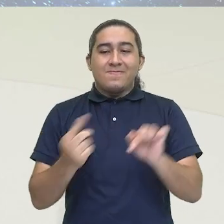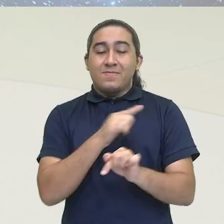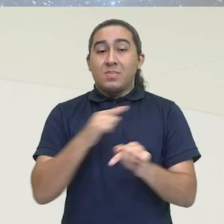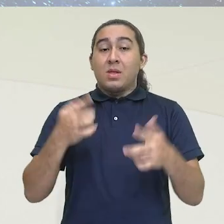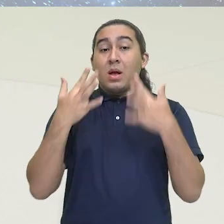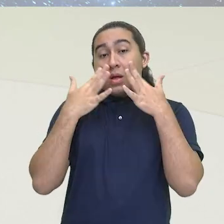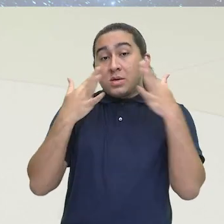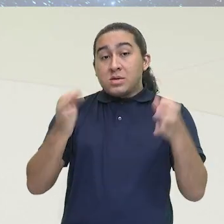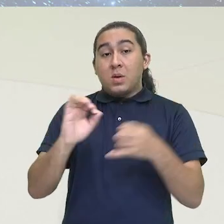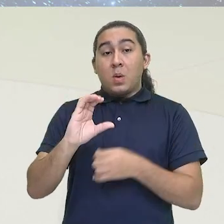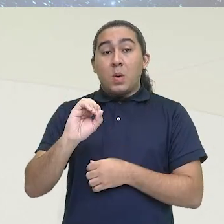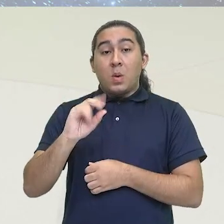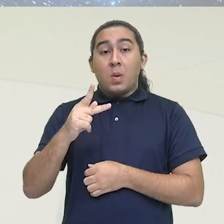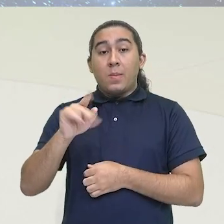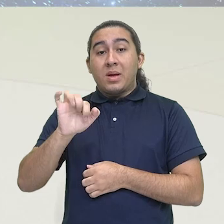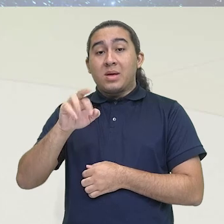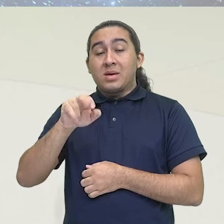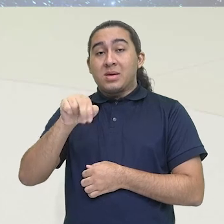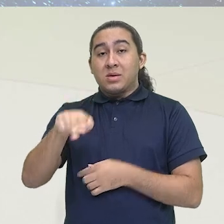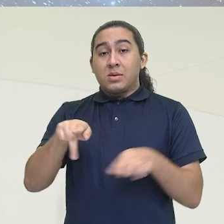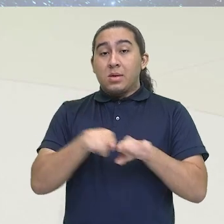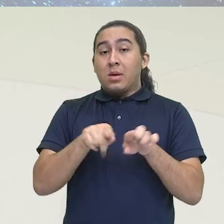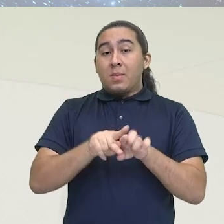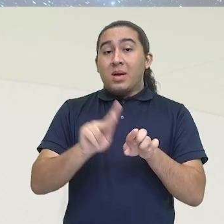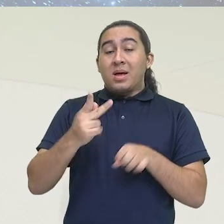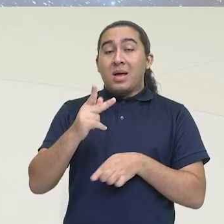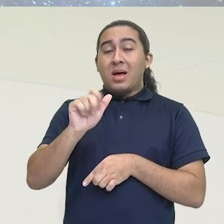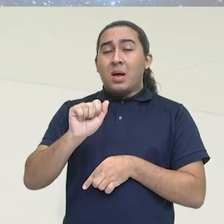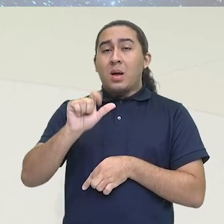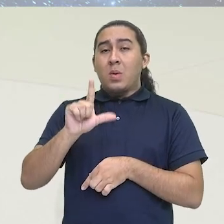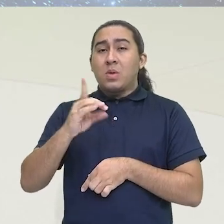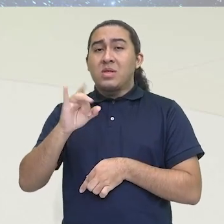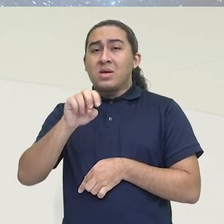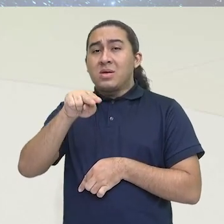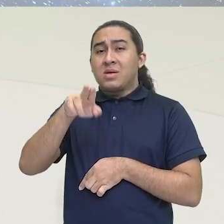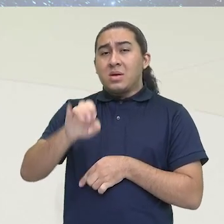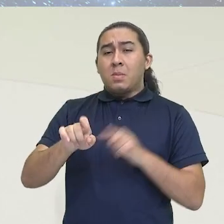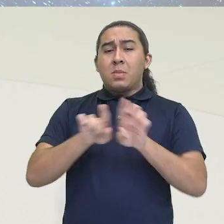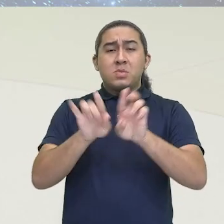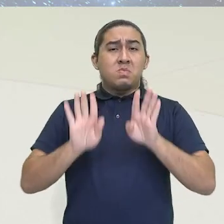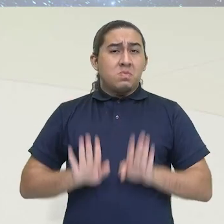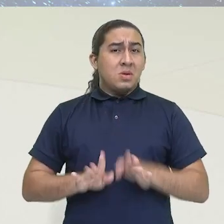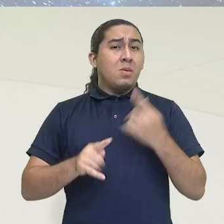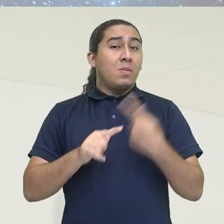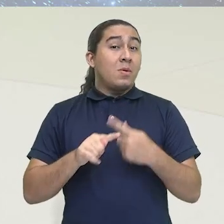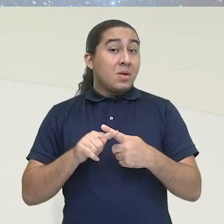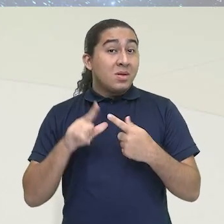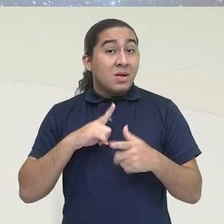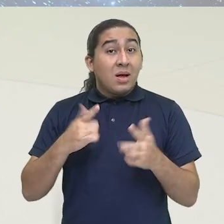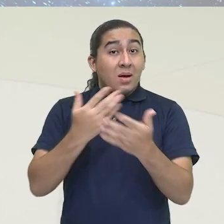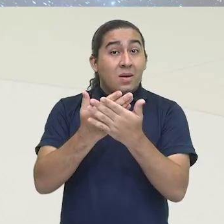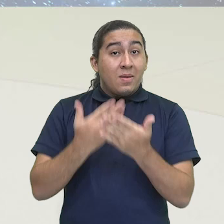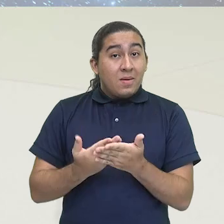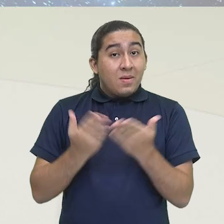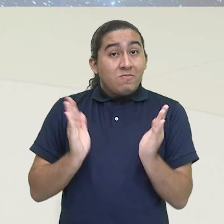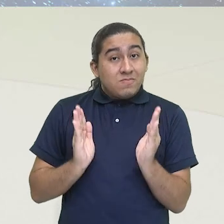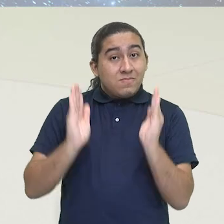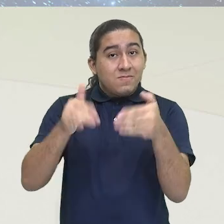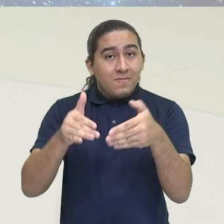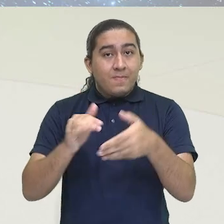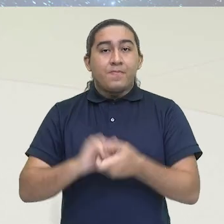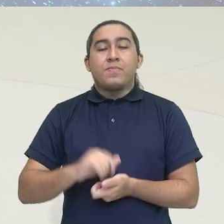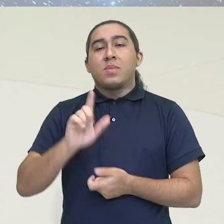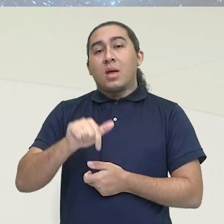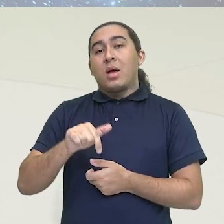de Oparin e Haldane. Por que eu coloquei ela em destaque logo assim de cara, né, gente, na nossa aula? Porque ela é uma